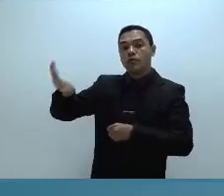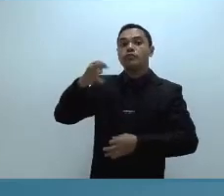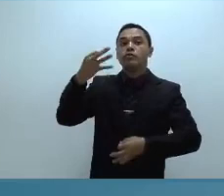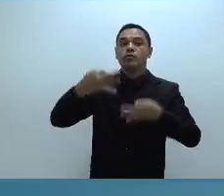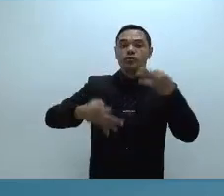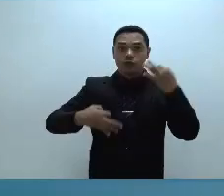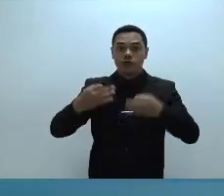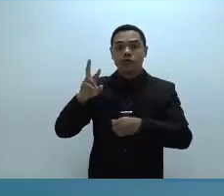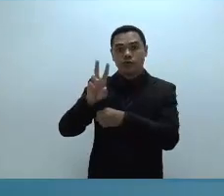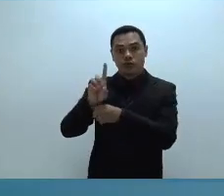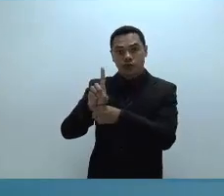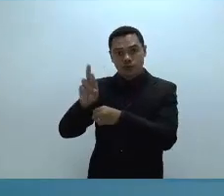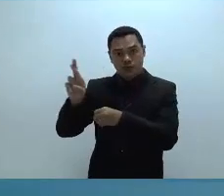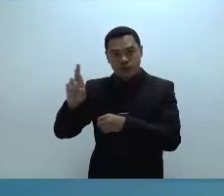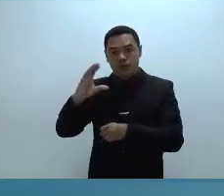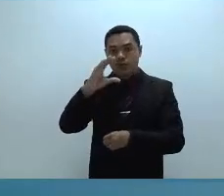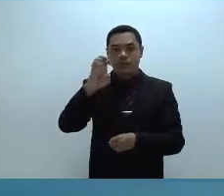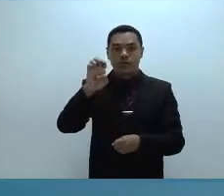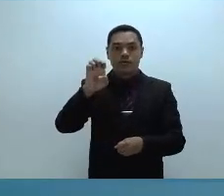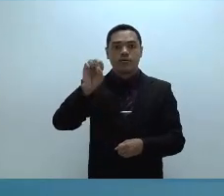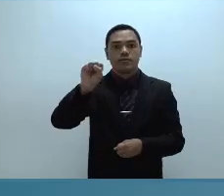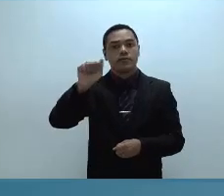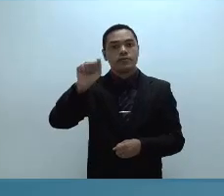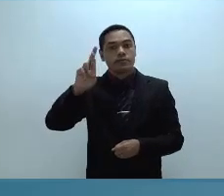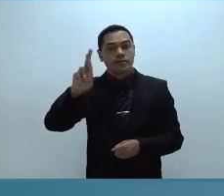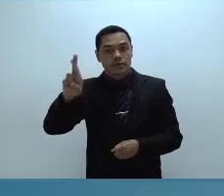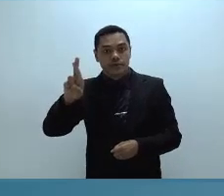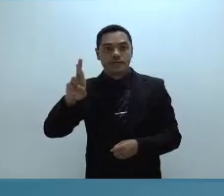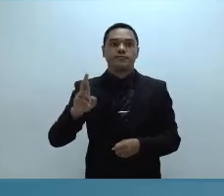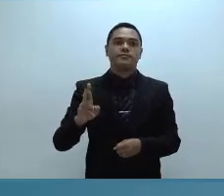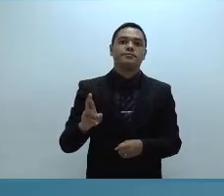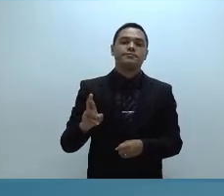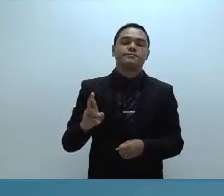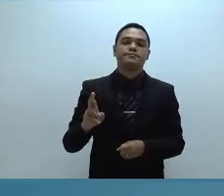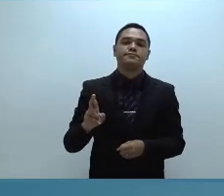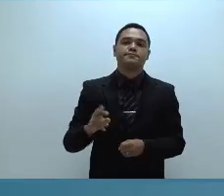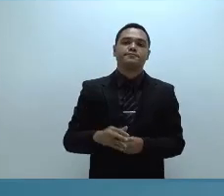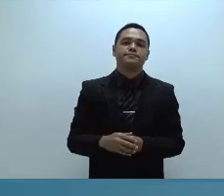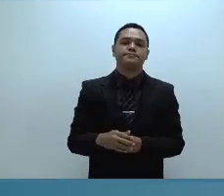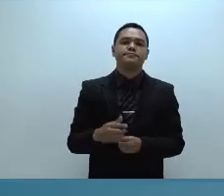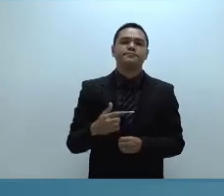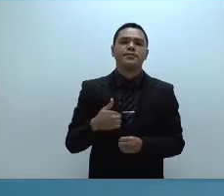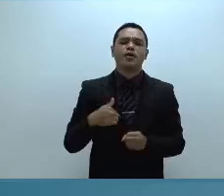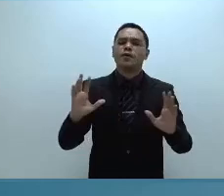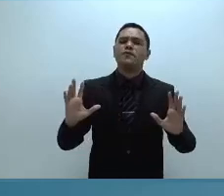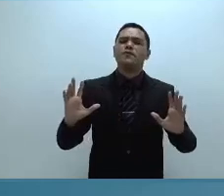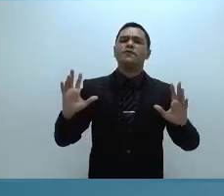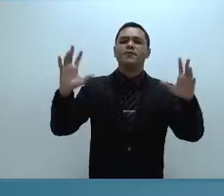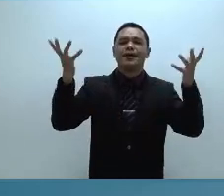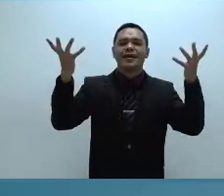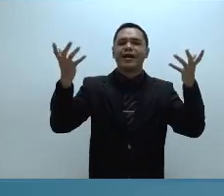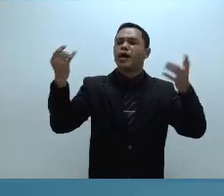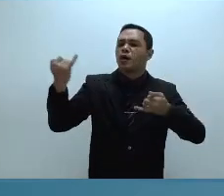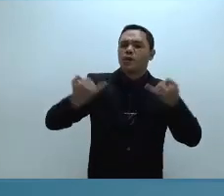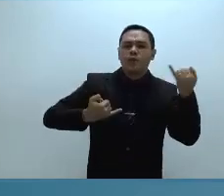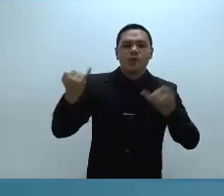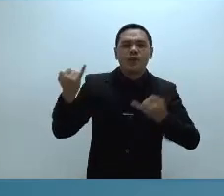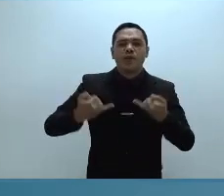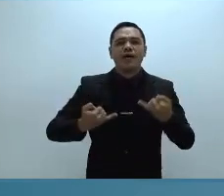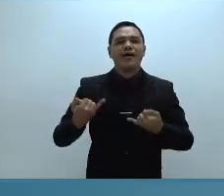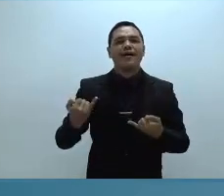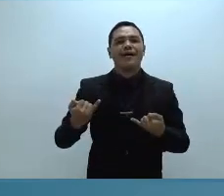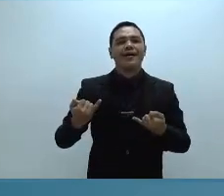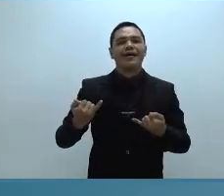Matar, eu quero também festejar essa notícia da